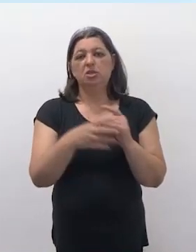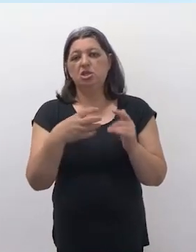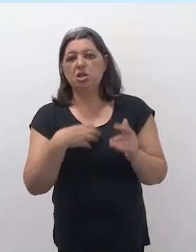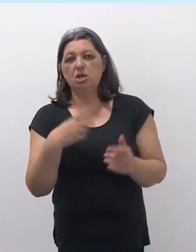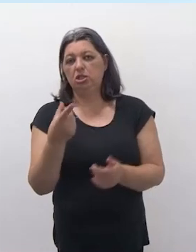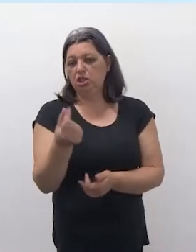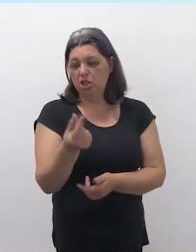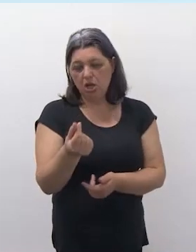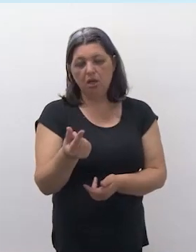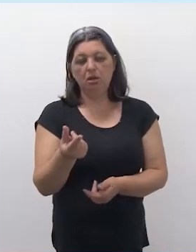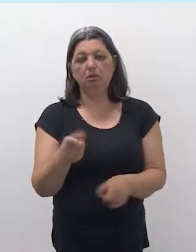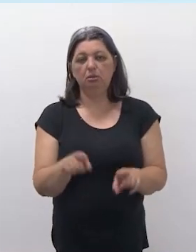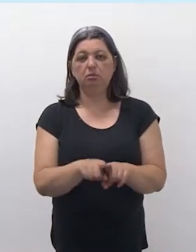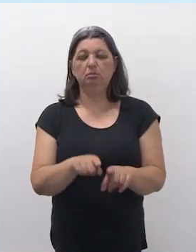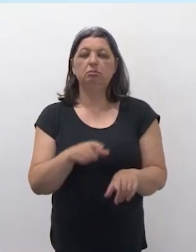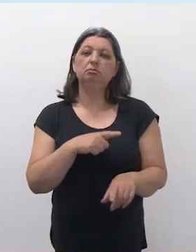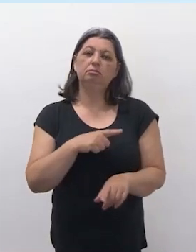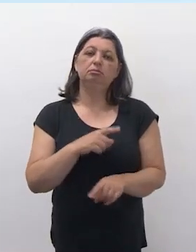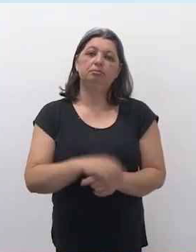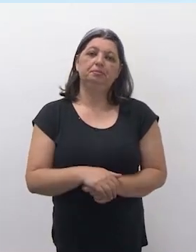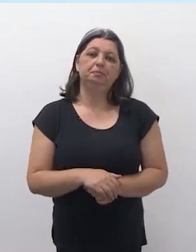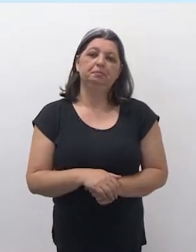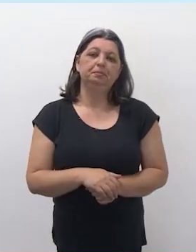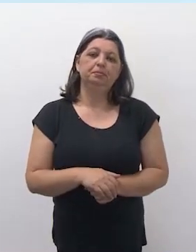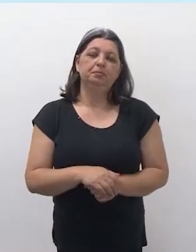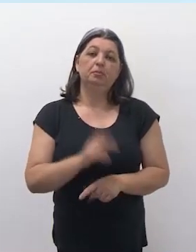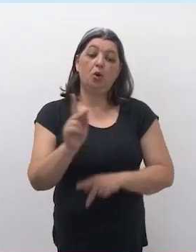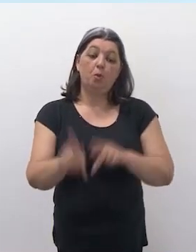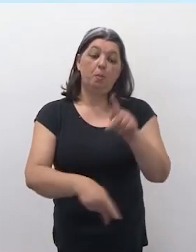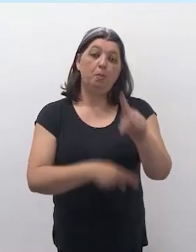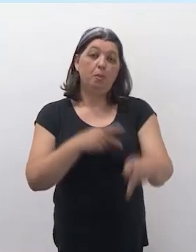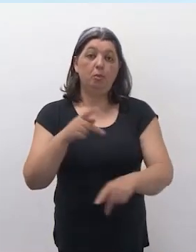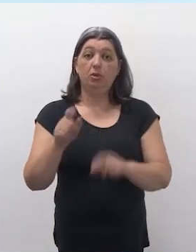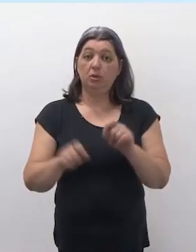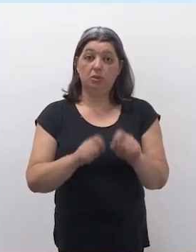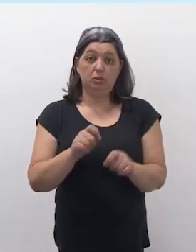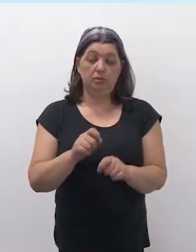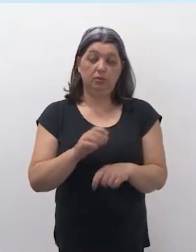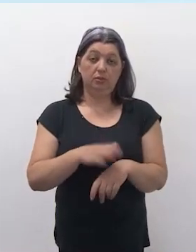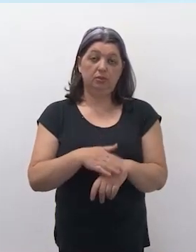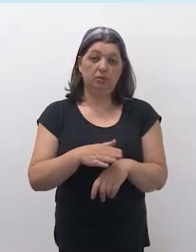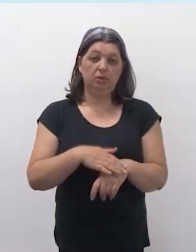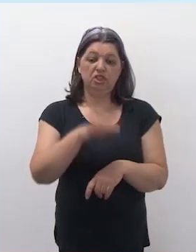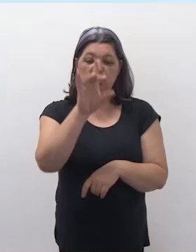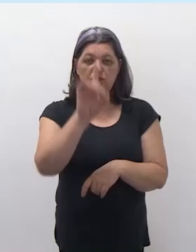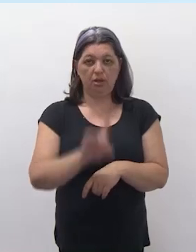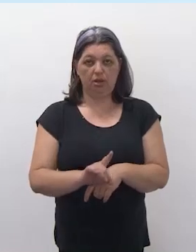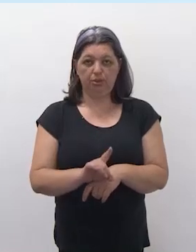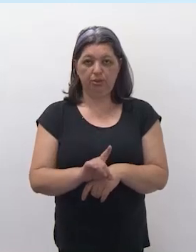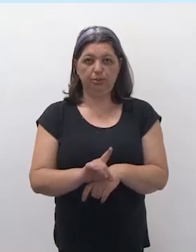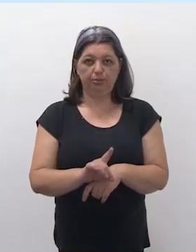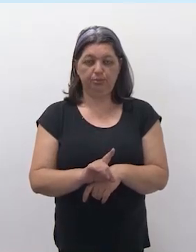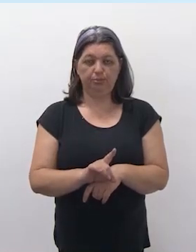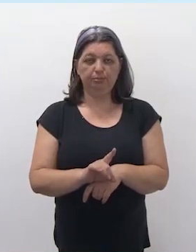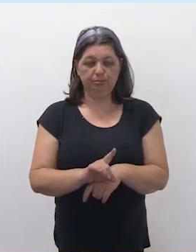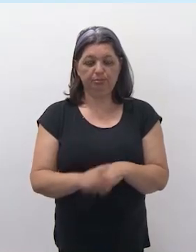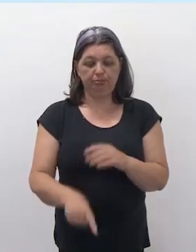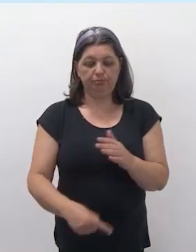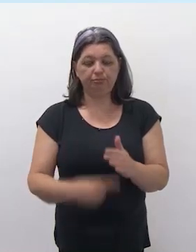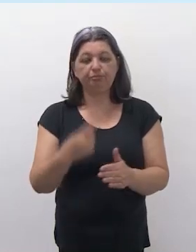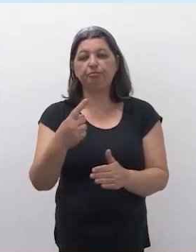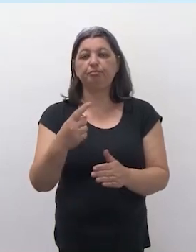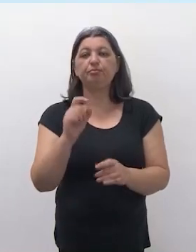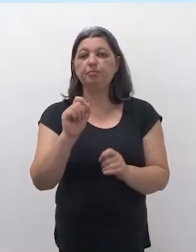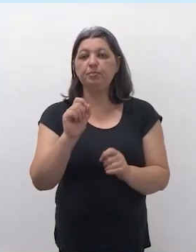e daí sim essa população ela fez prevalecer direitos. E esses primeiros direitos eram sociais, né?